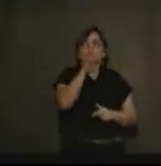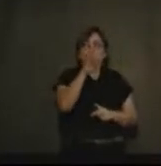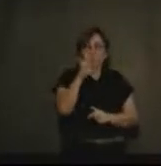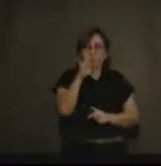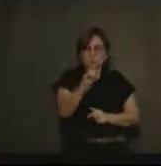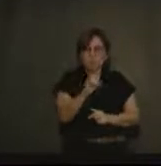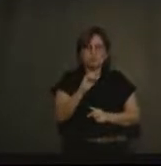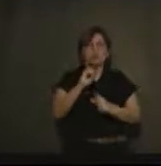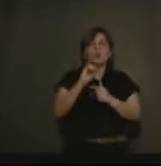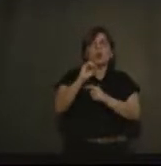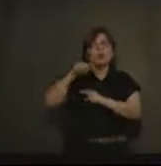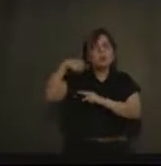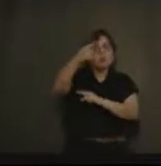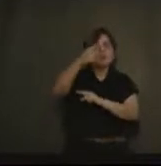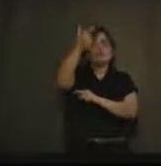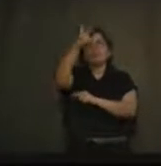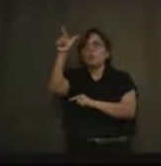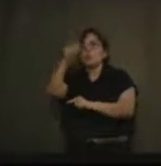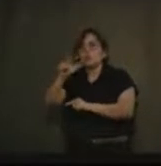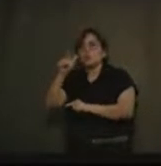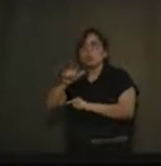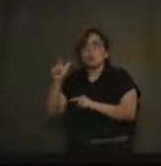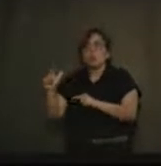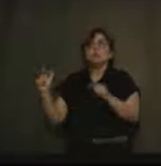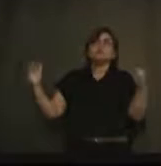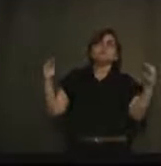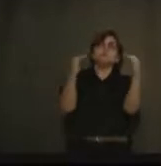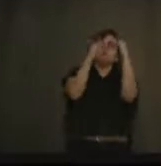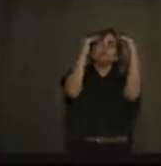e naturalmente culminando com a medalha